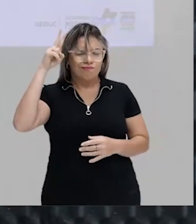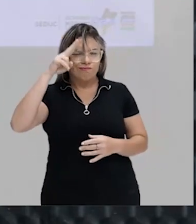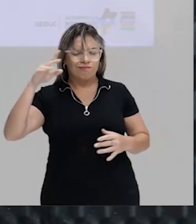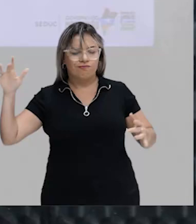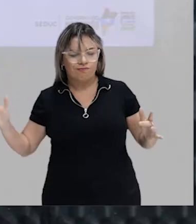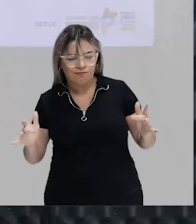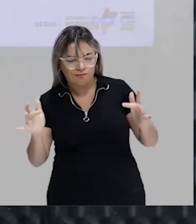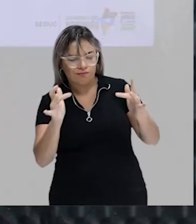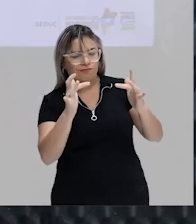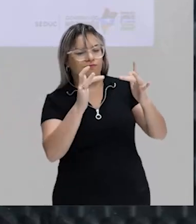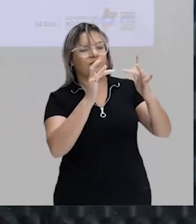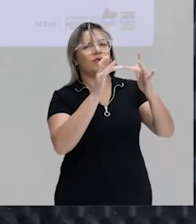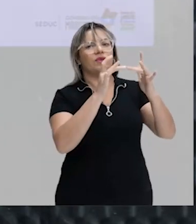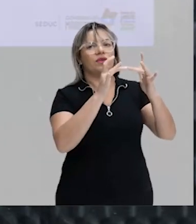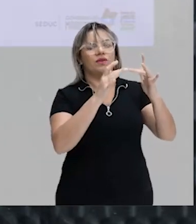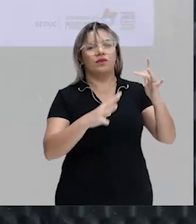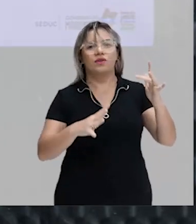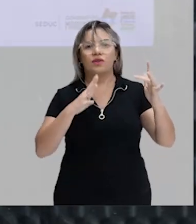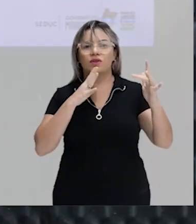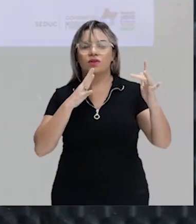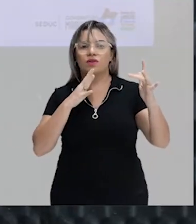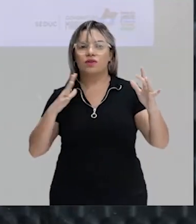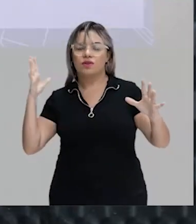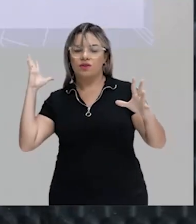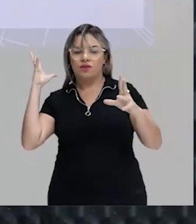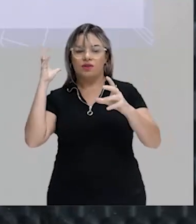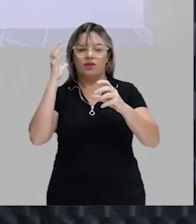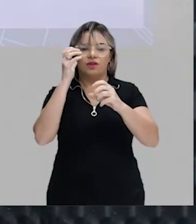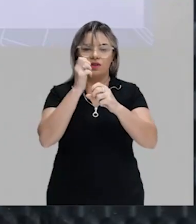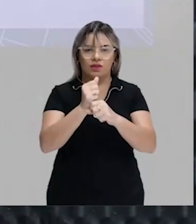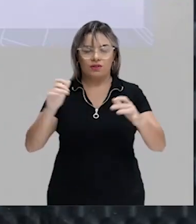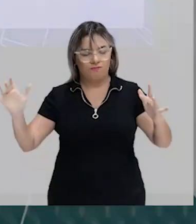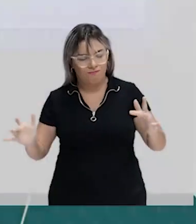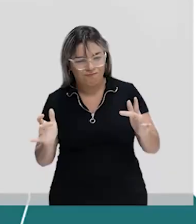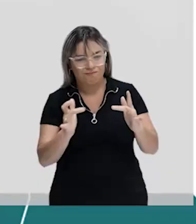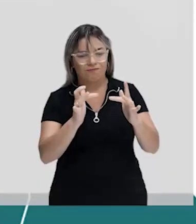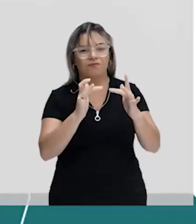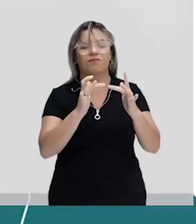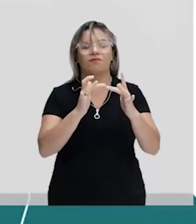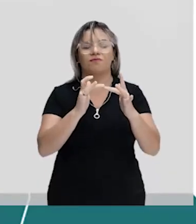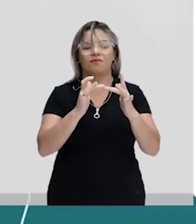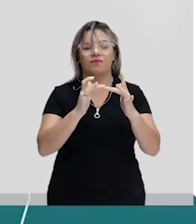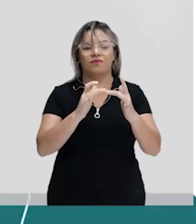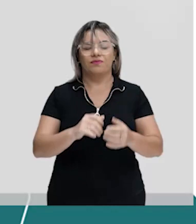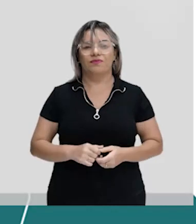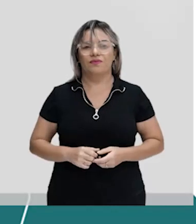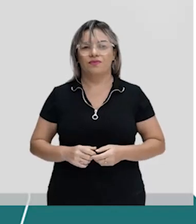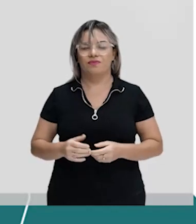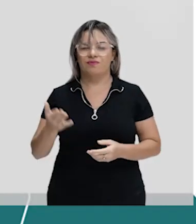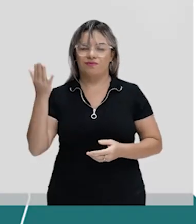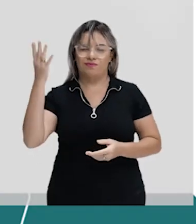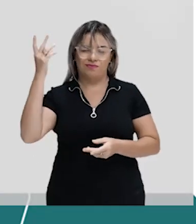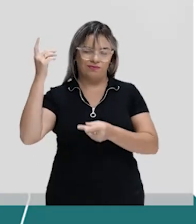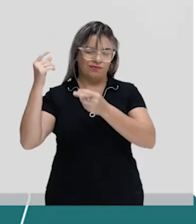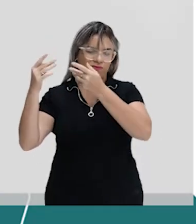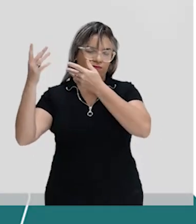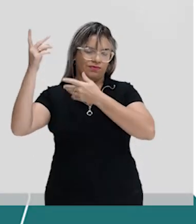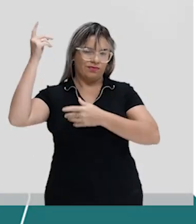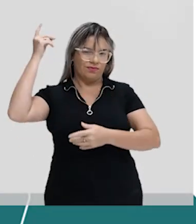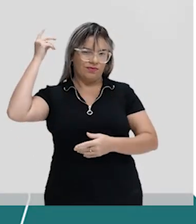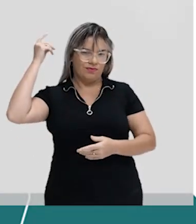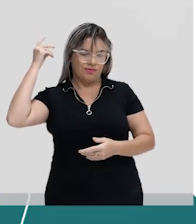vamos fazer aqui uma viagem de volta ao classicismo. Aquela época